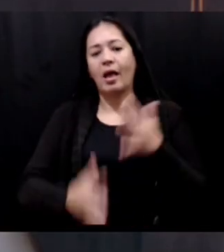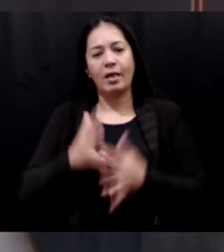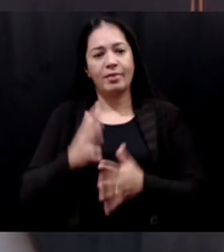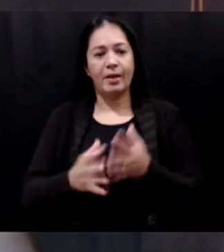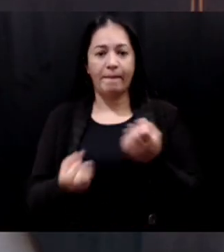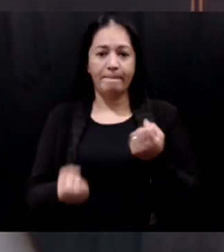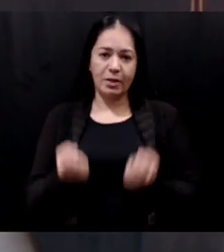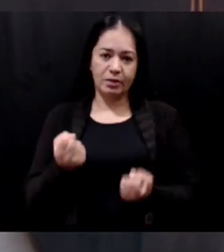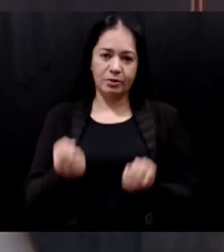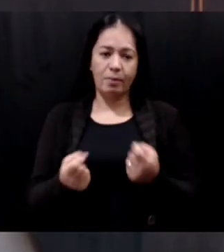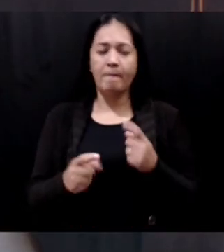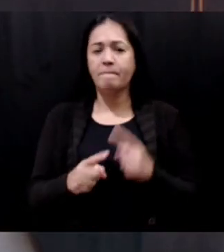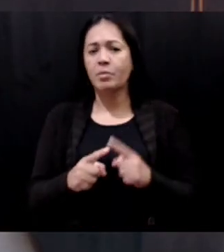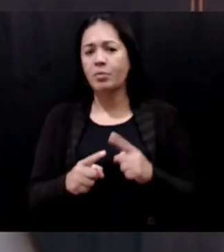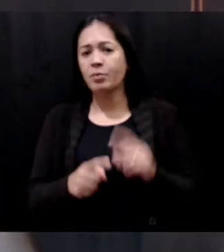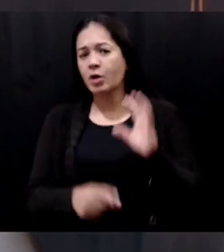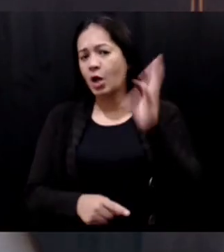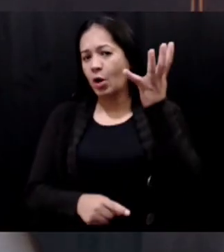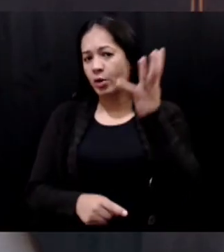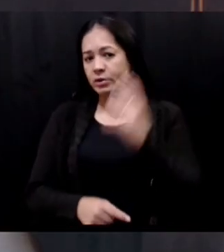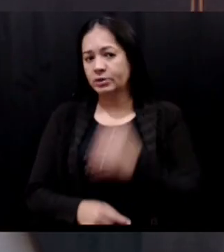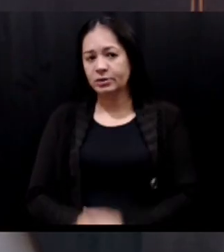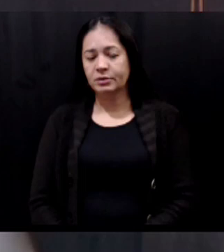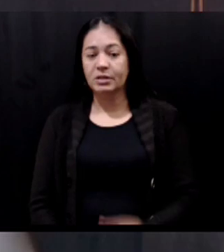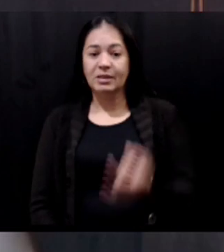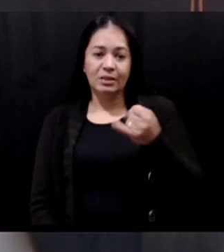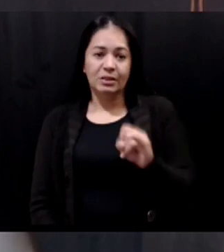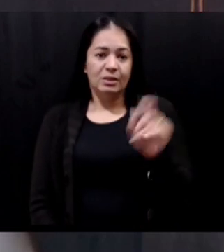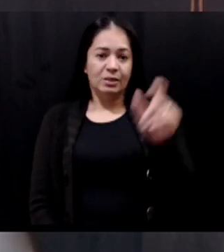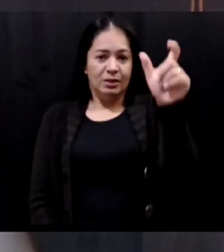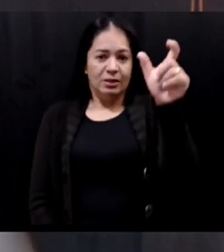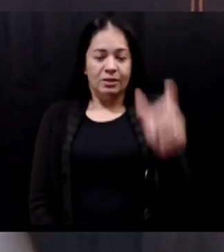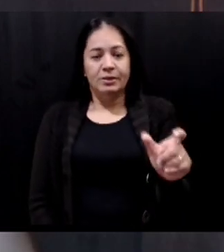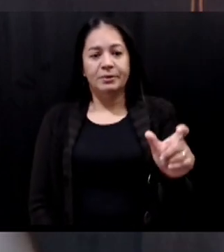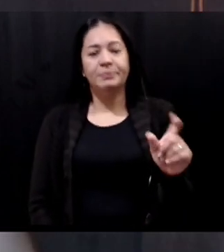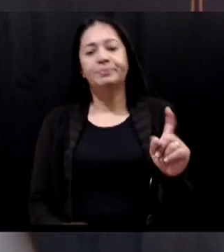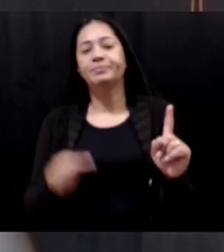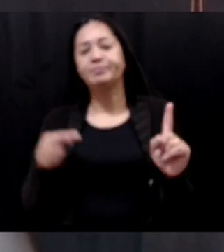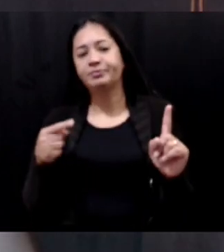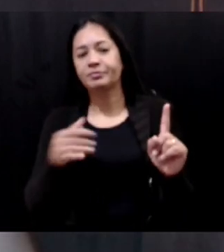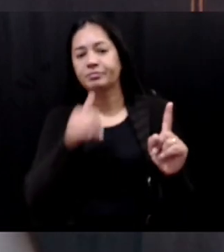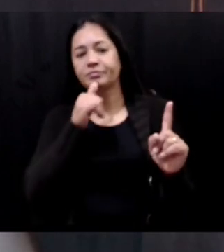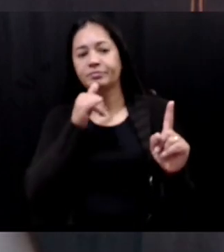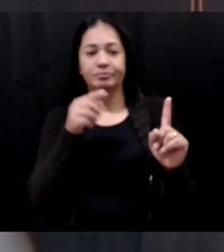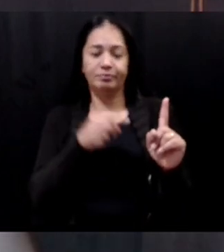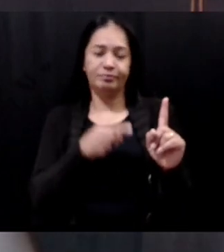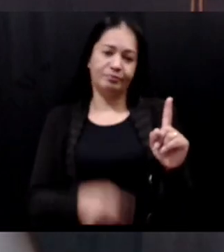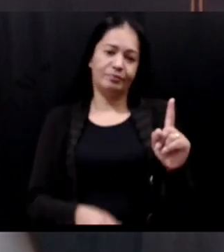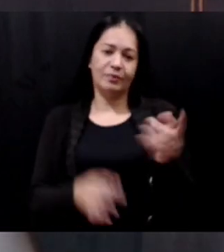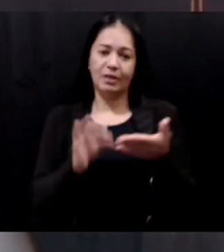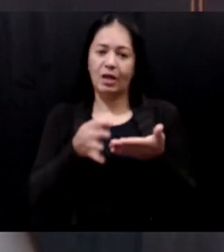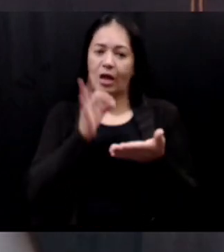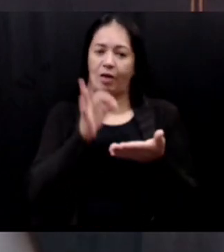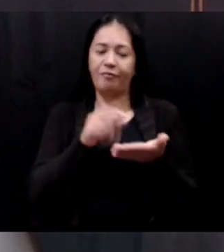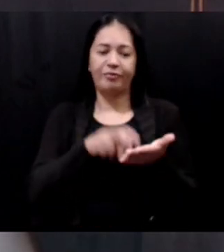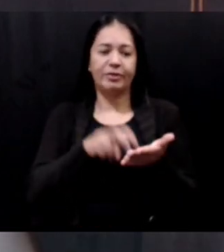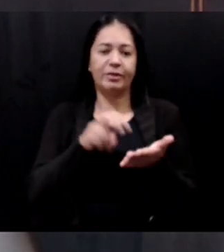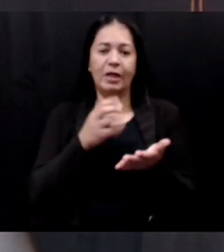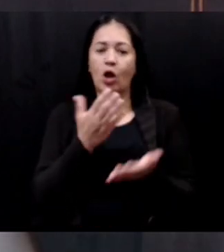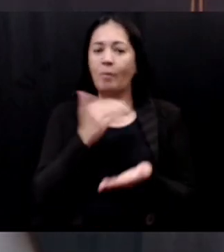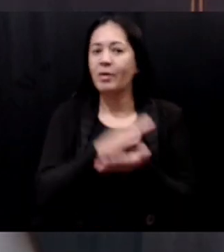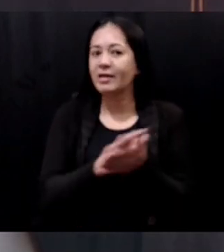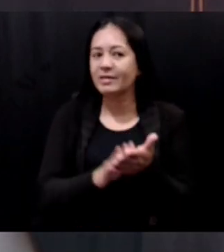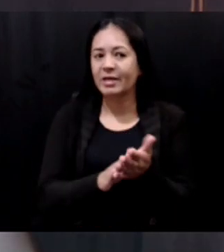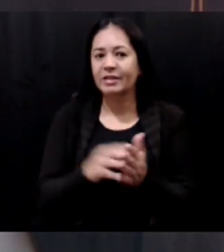acontece? Se o indivíduo, que eu mais vejo no consultório, o indivíduo pulou o café da manhã, chega no almoço, tá com uma